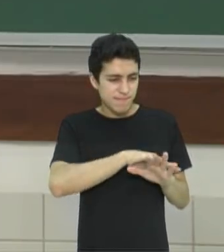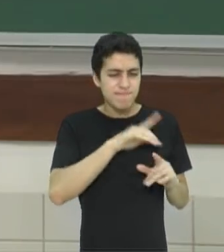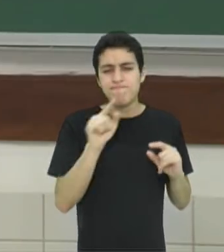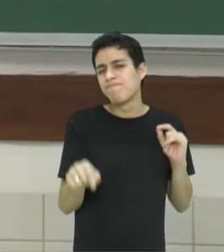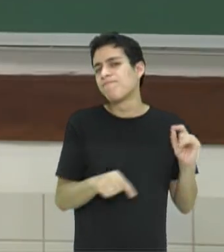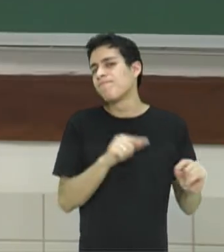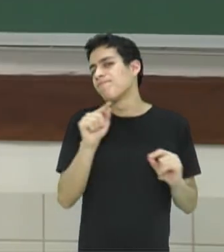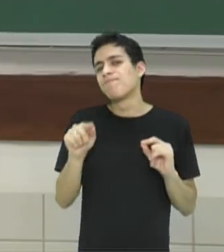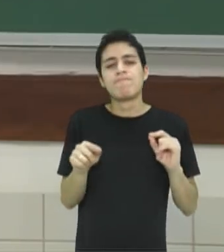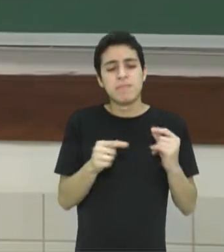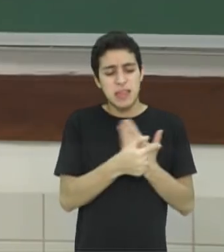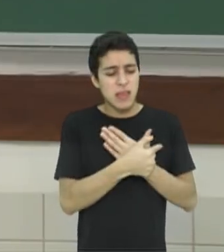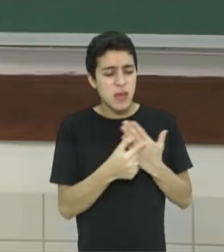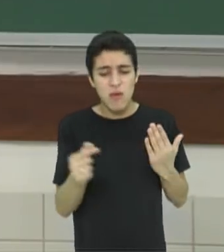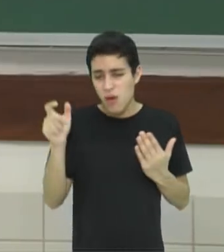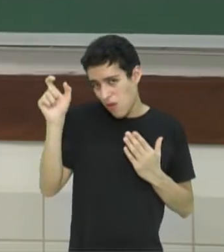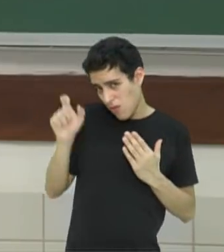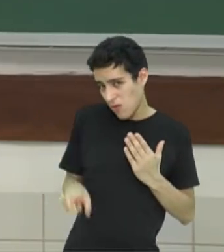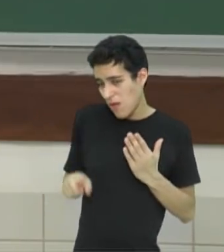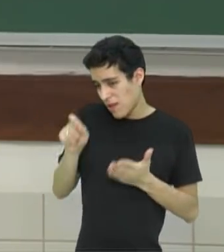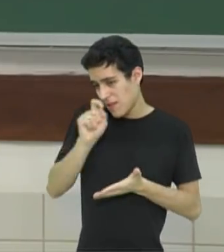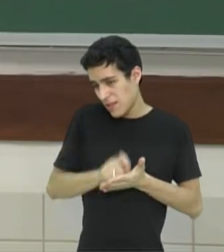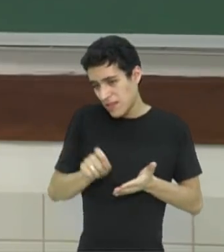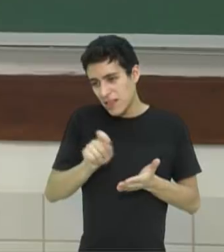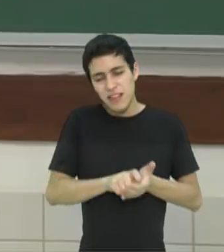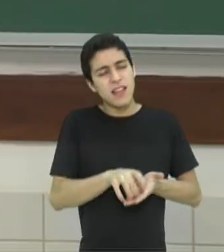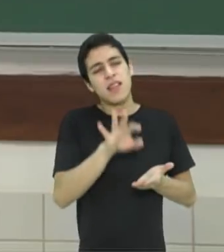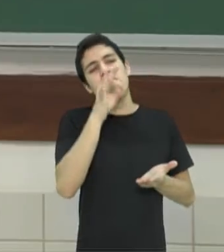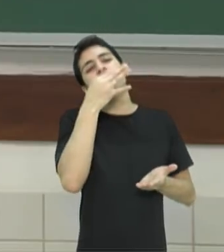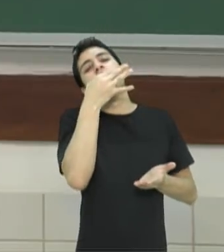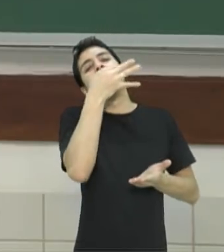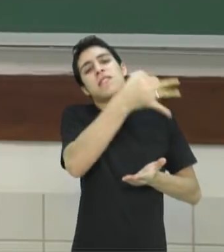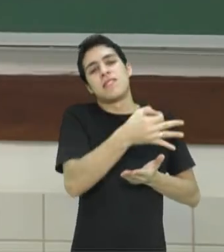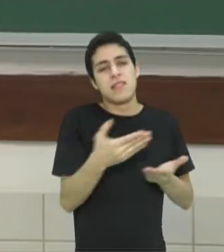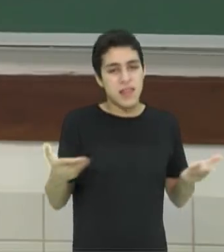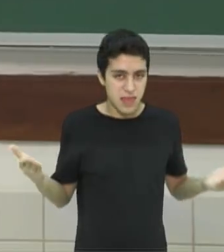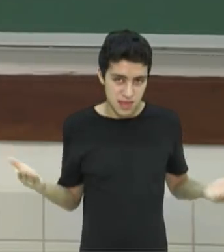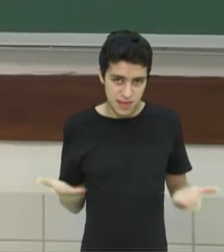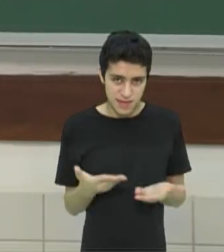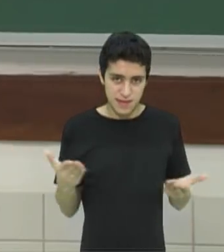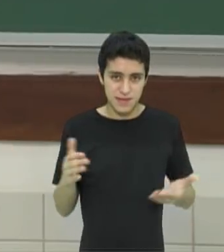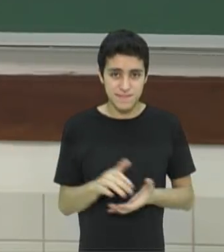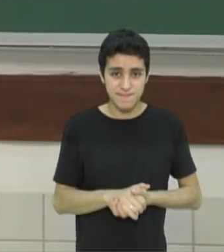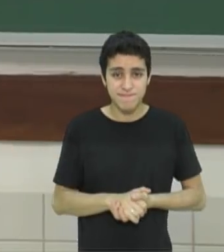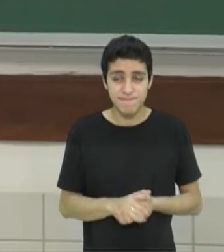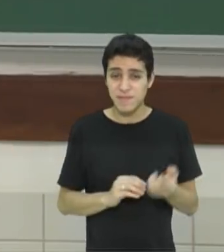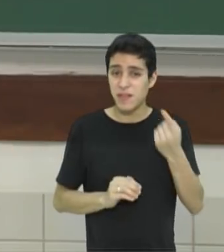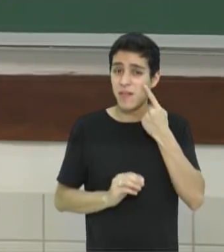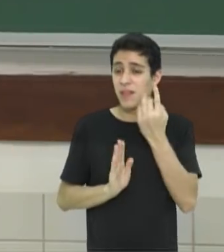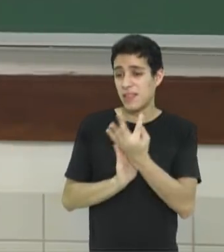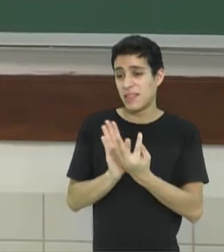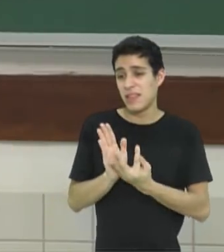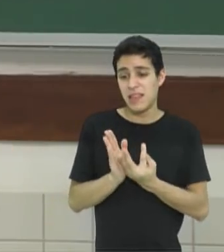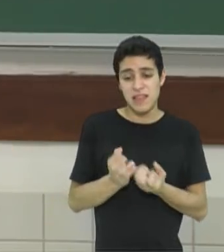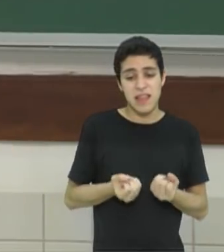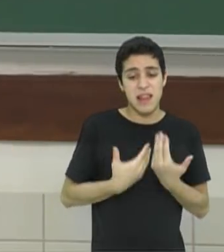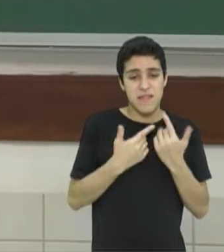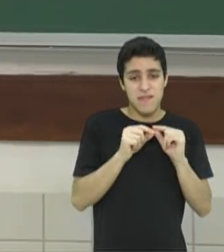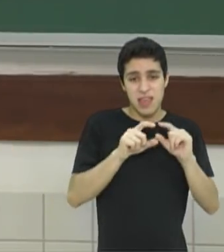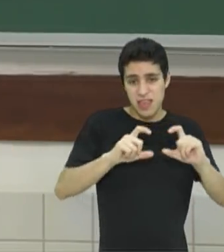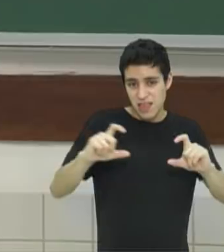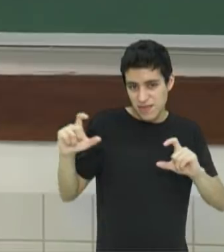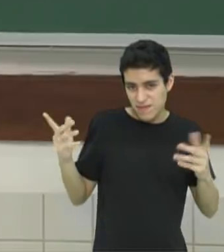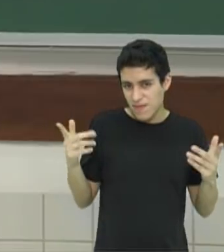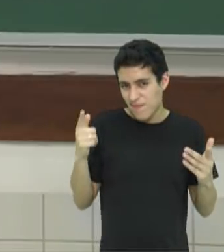que será que o autor da tirinha está criticando aqui com esse texto que ele produziu?